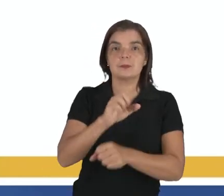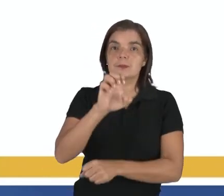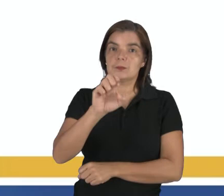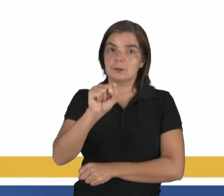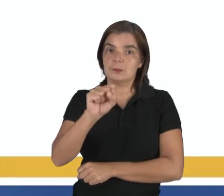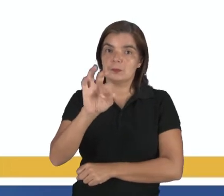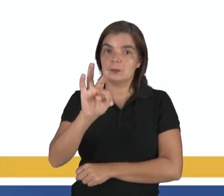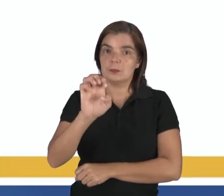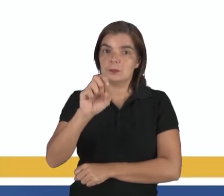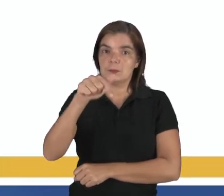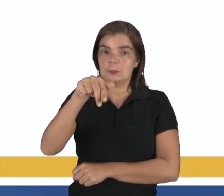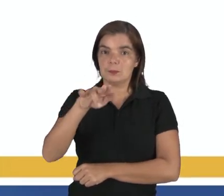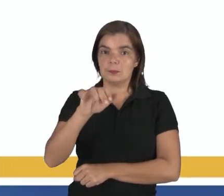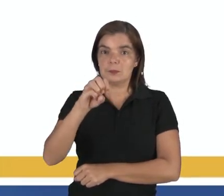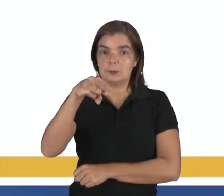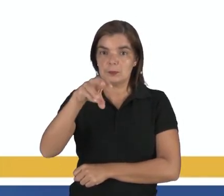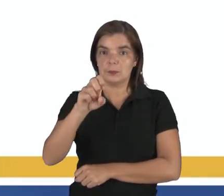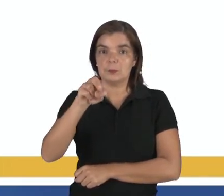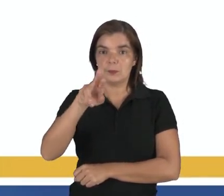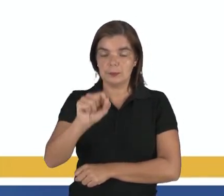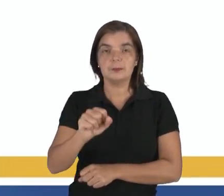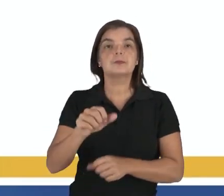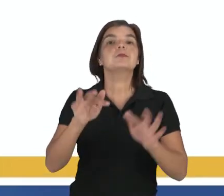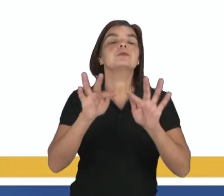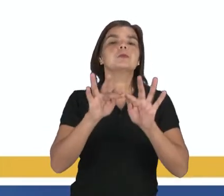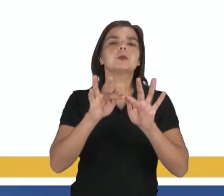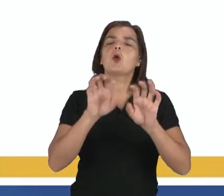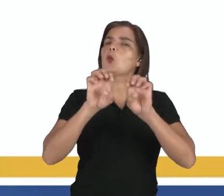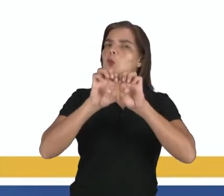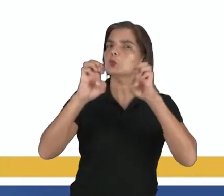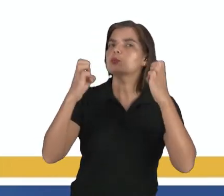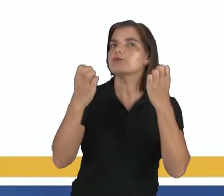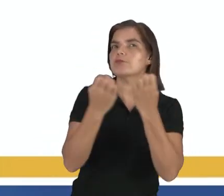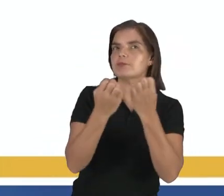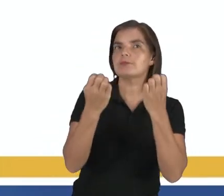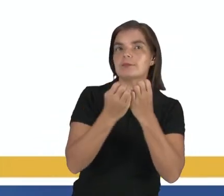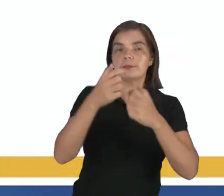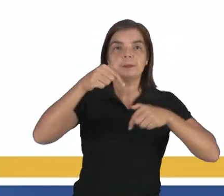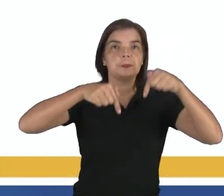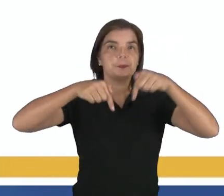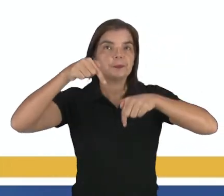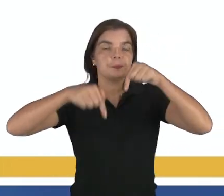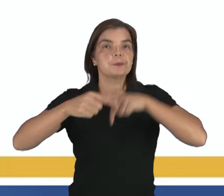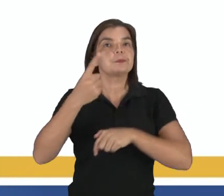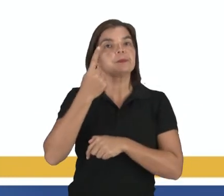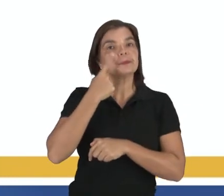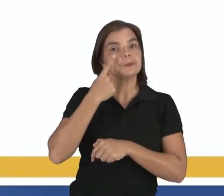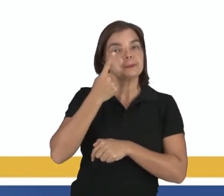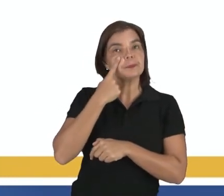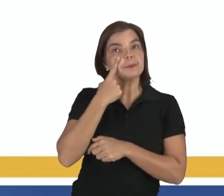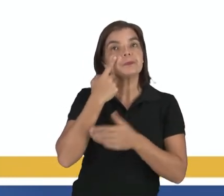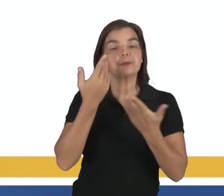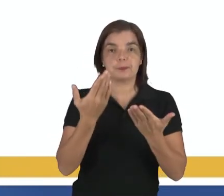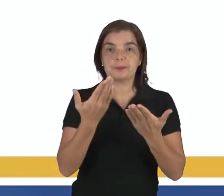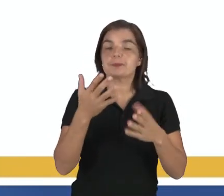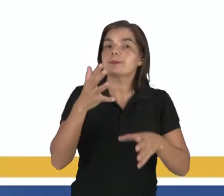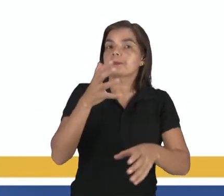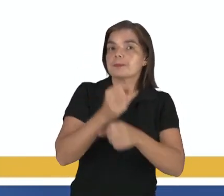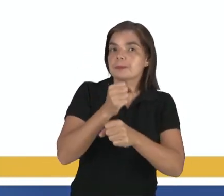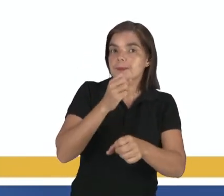estequiométrico. A gente tem aqui uma equação química, a gente vai seguir os passos, né, que a gente precisa para determinar um